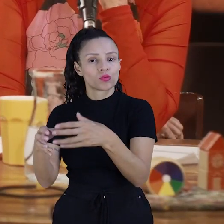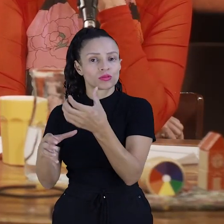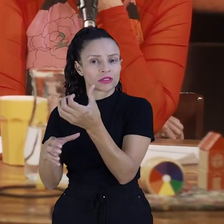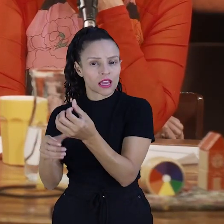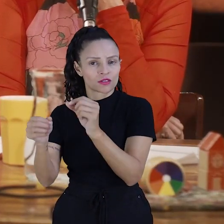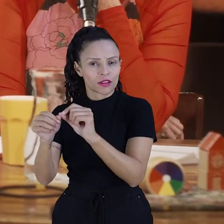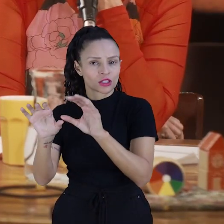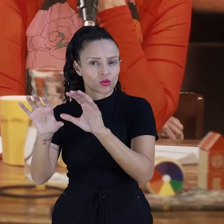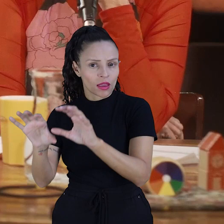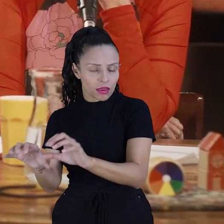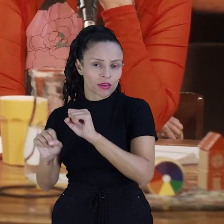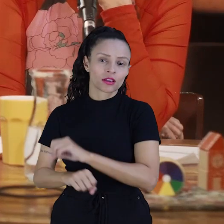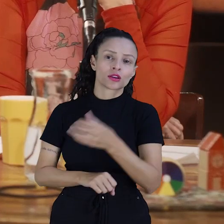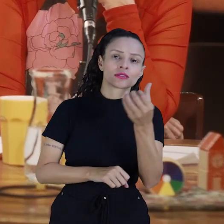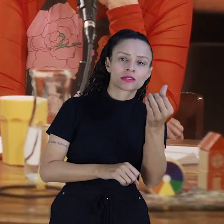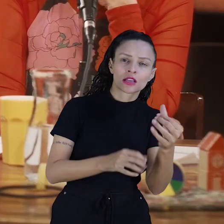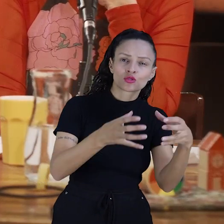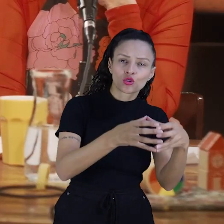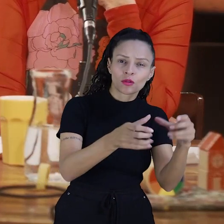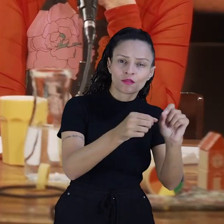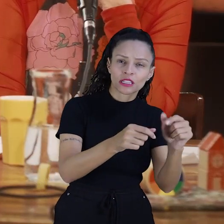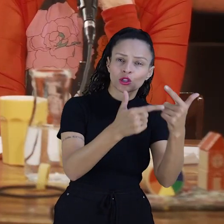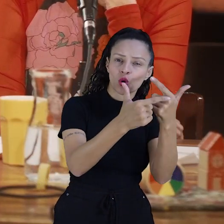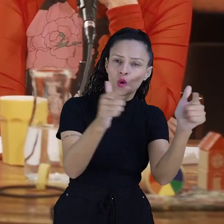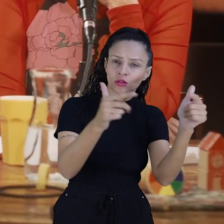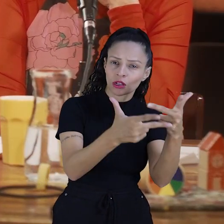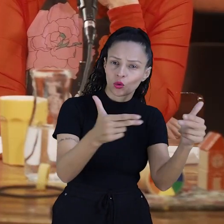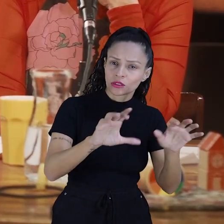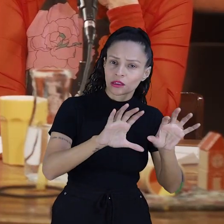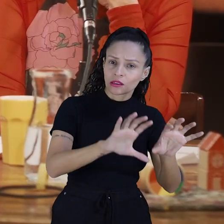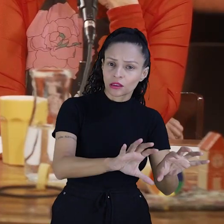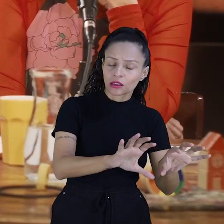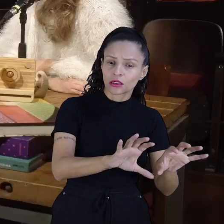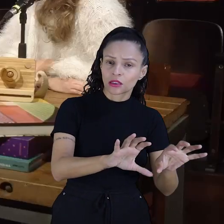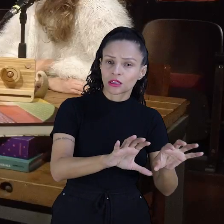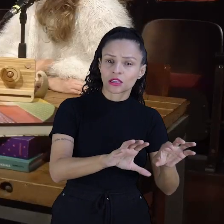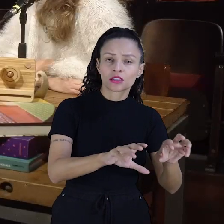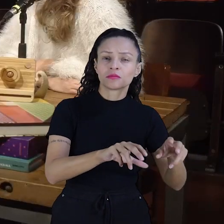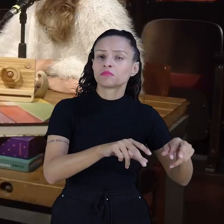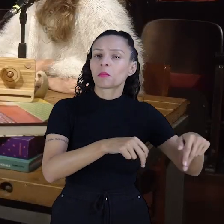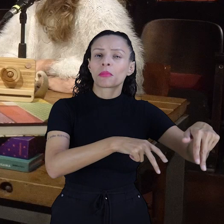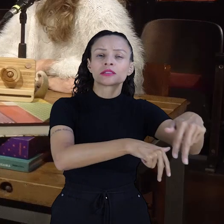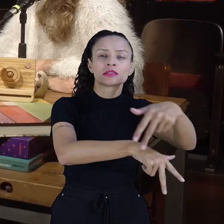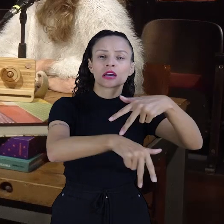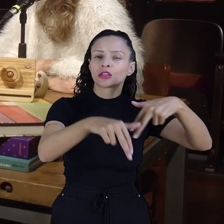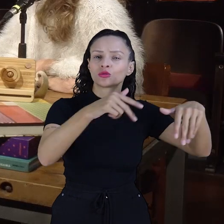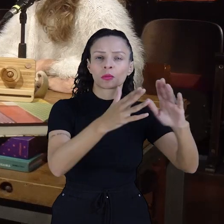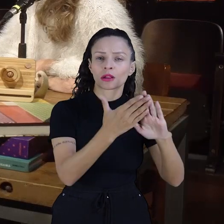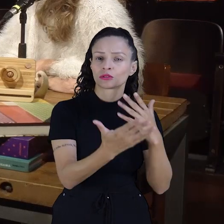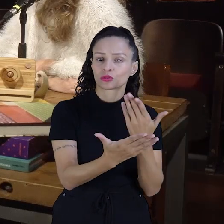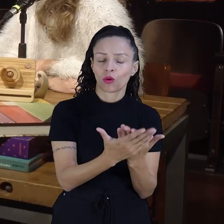6 trabalhando aqui, um grupo de 6 performando de uma outra maneira, passeando pela escola,